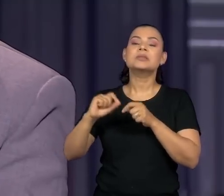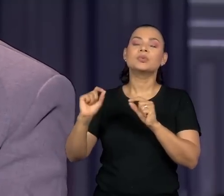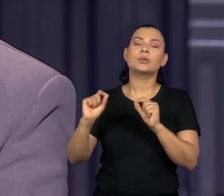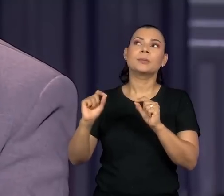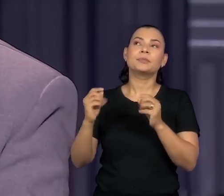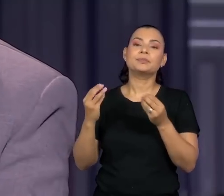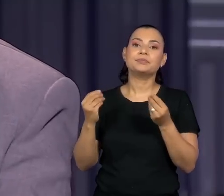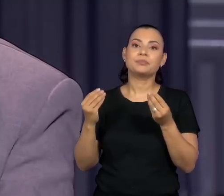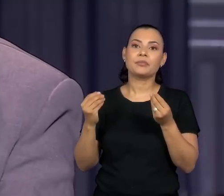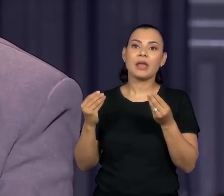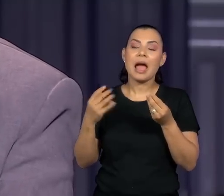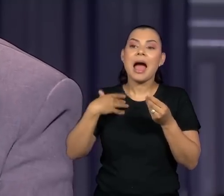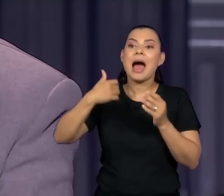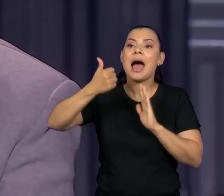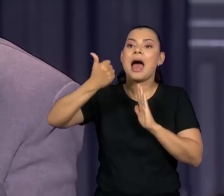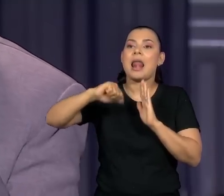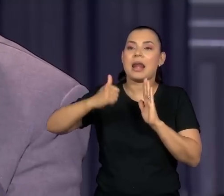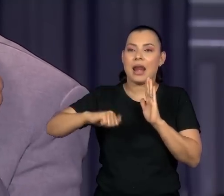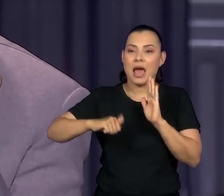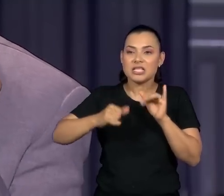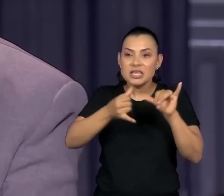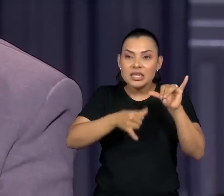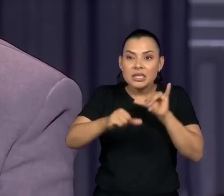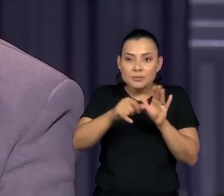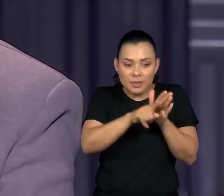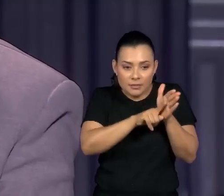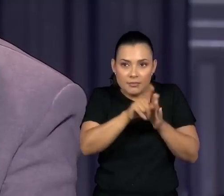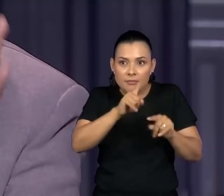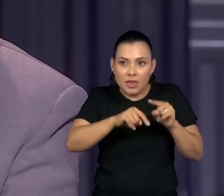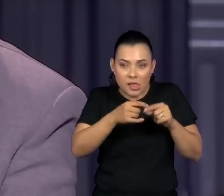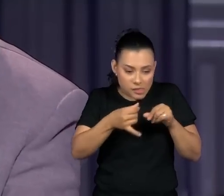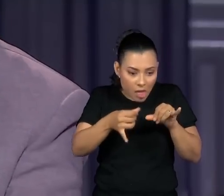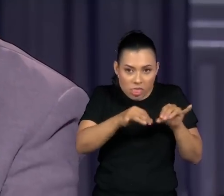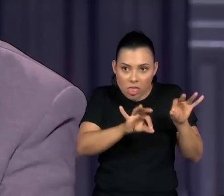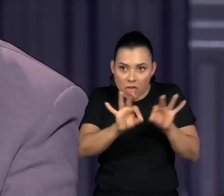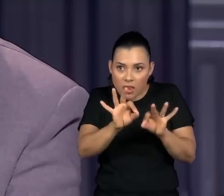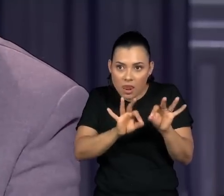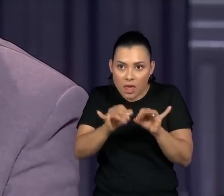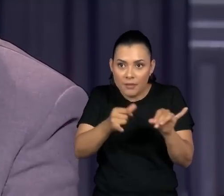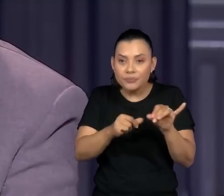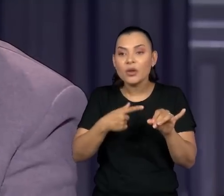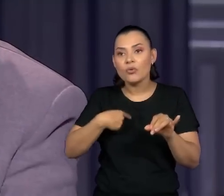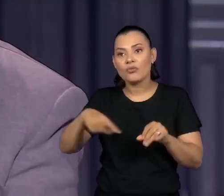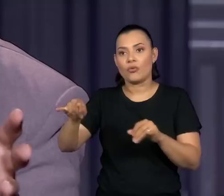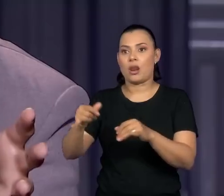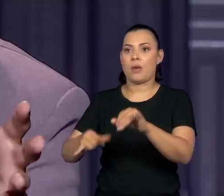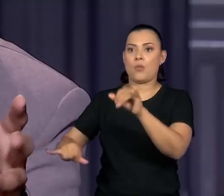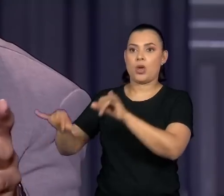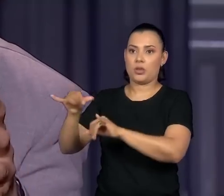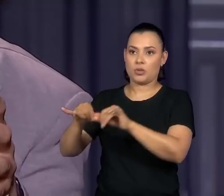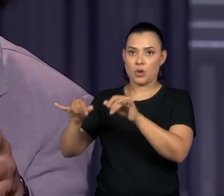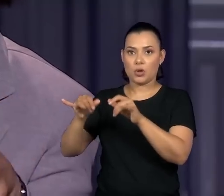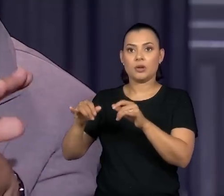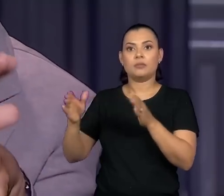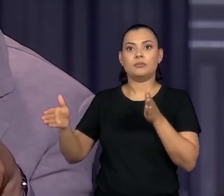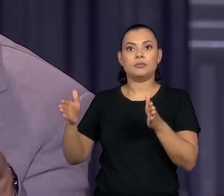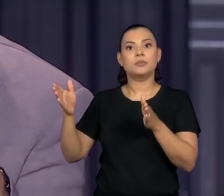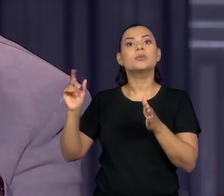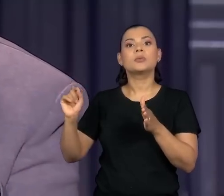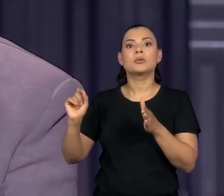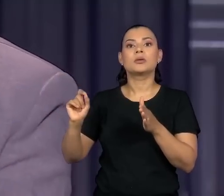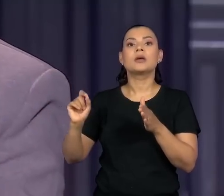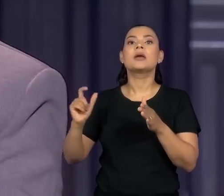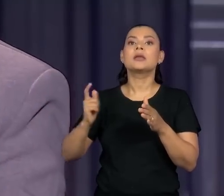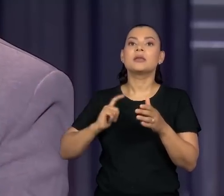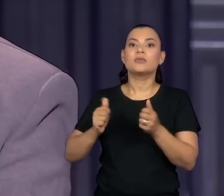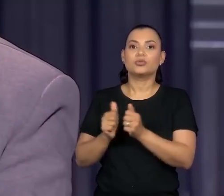uma análise química de materiais ferrosos, e aí eu fui no laboratório, numa tempestade, e passei com